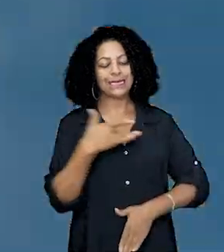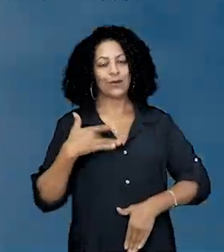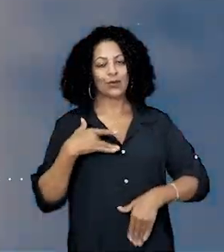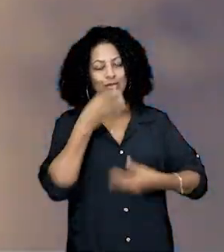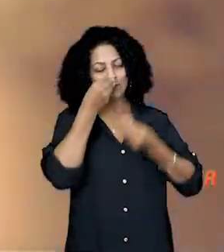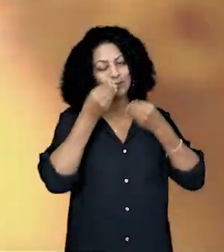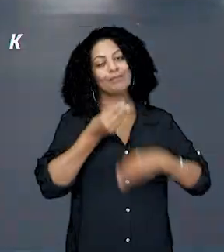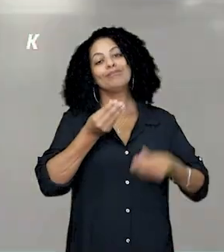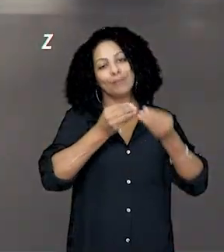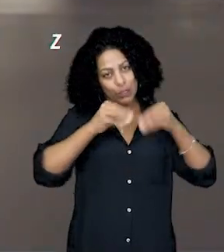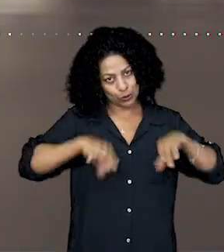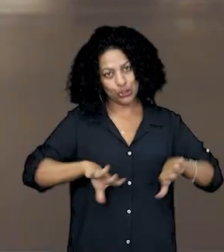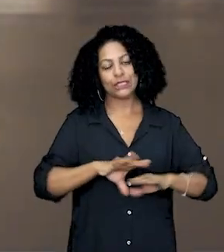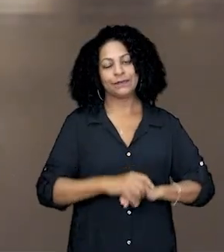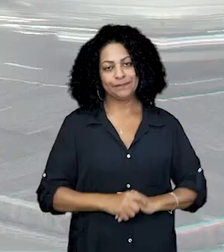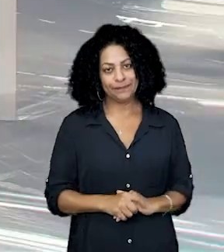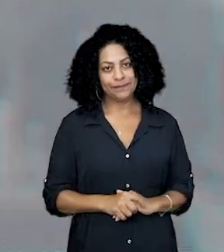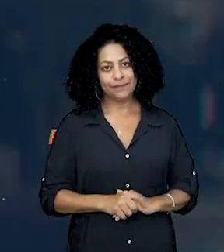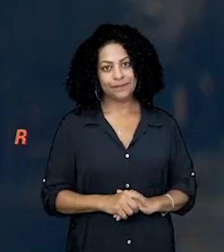saúde.